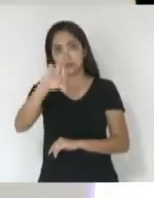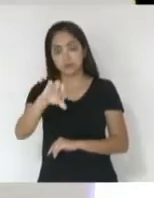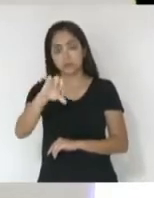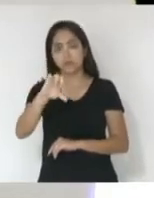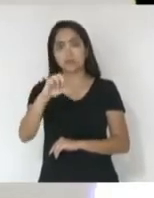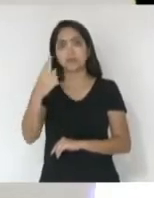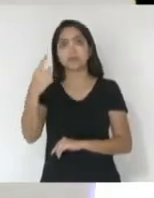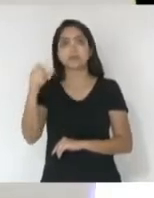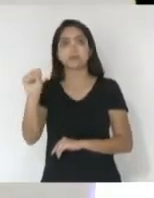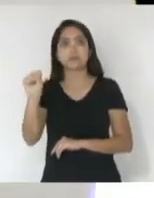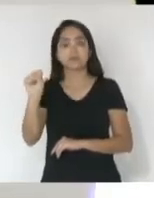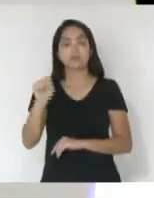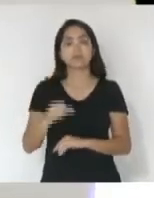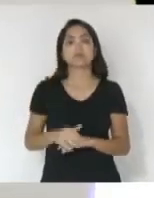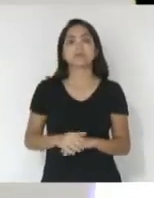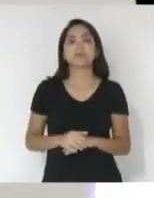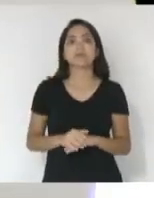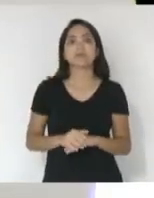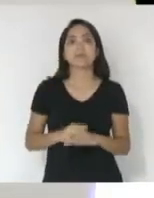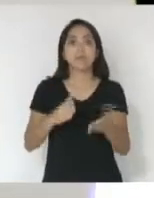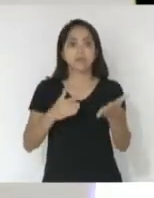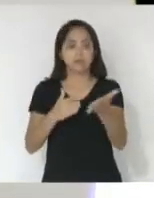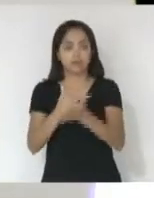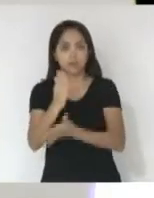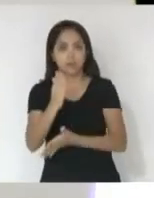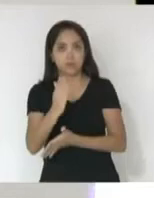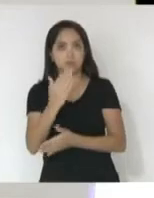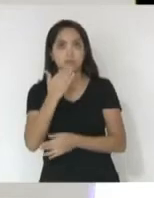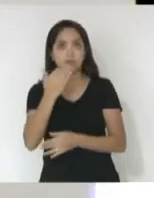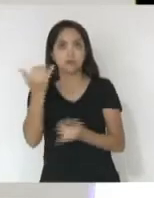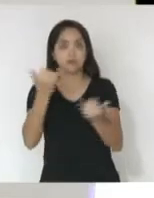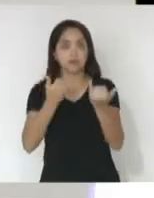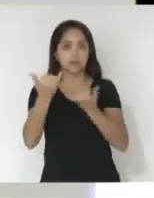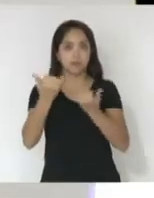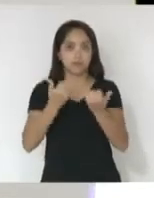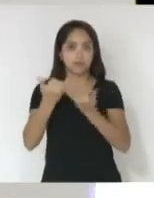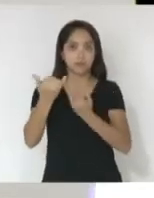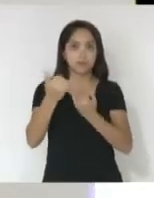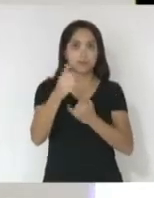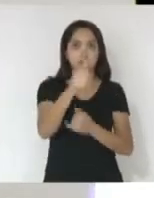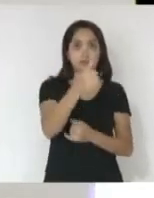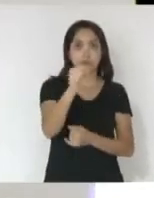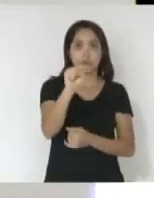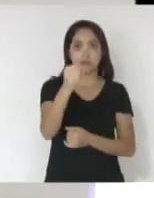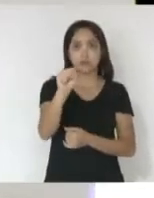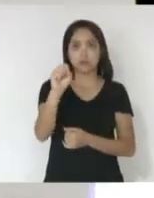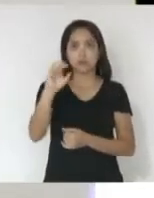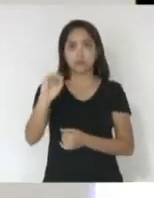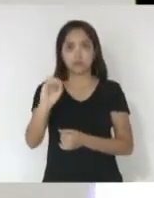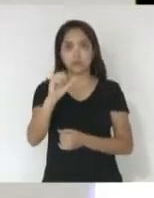058/178, 205/219/2018, respectivamente. Foram aprovados os pedidos de informação número